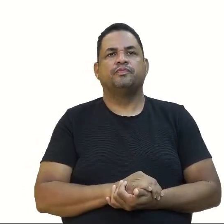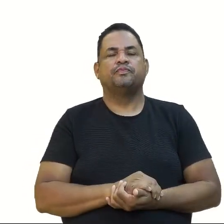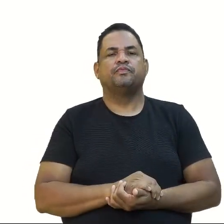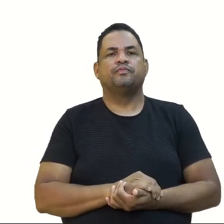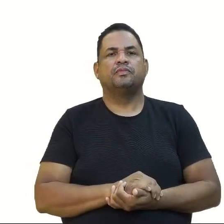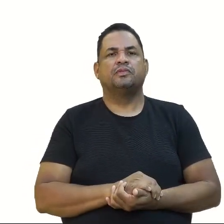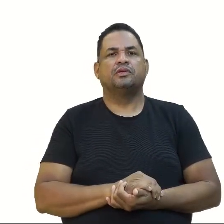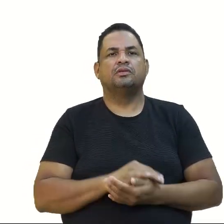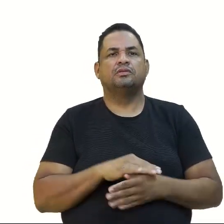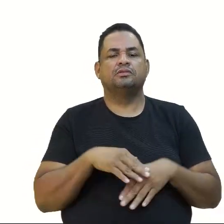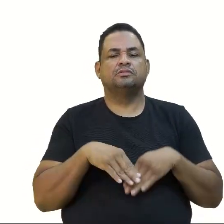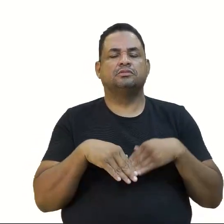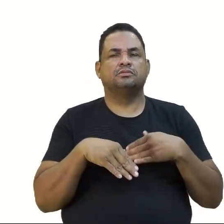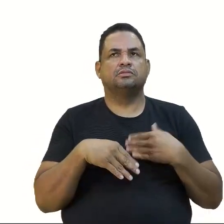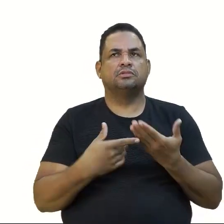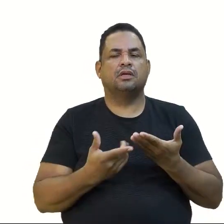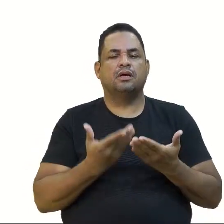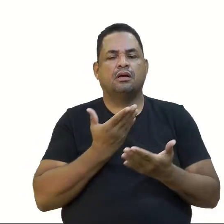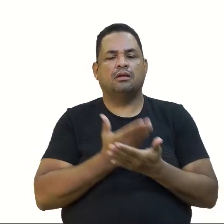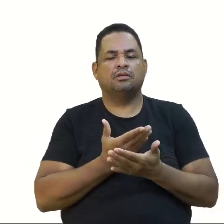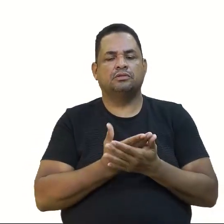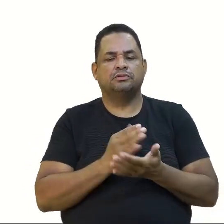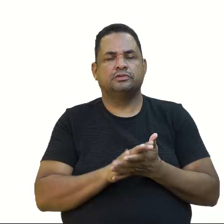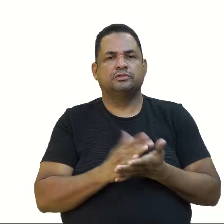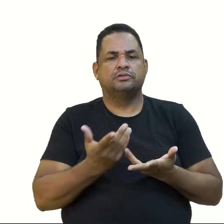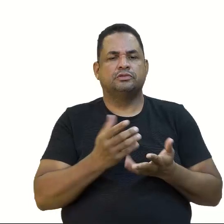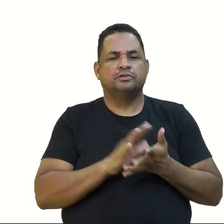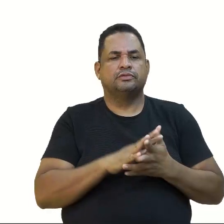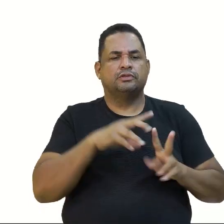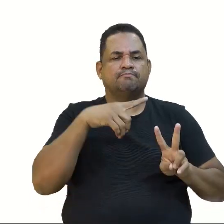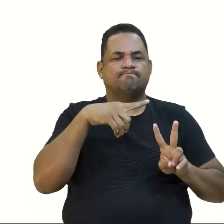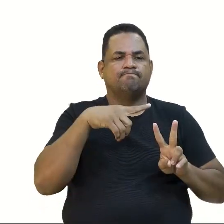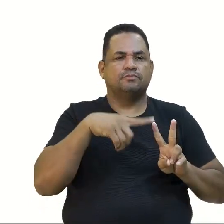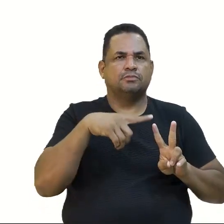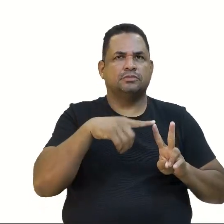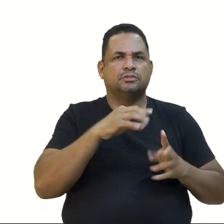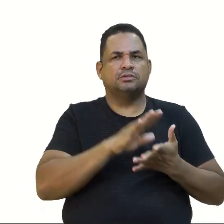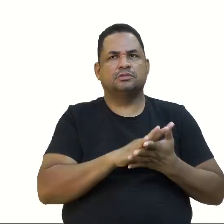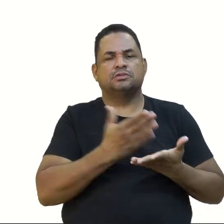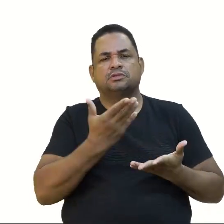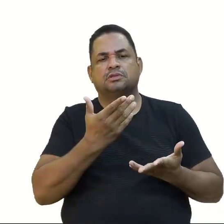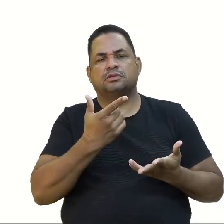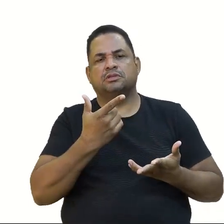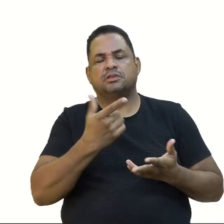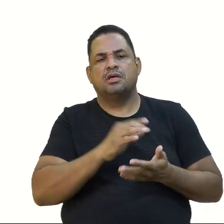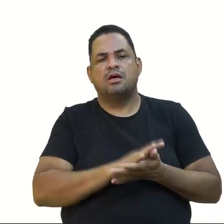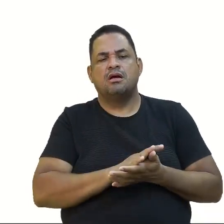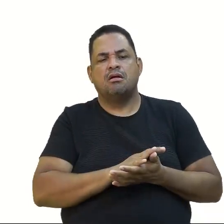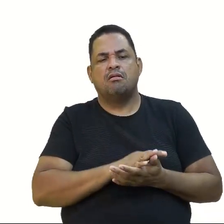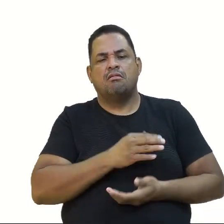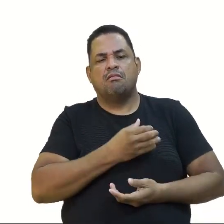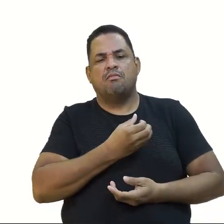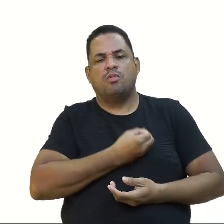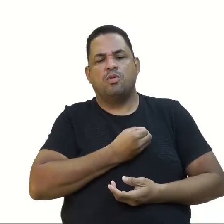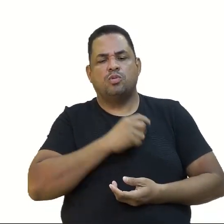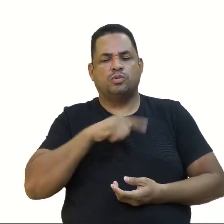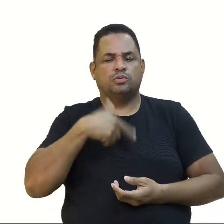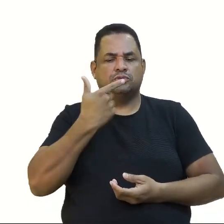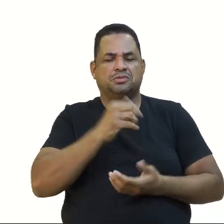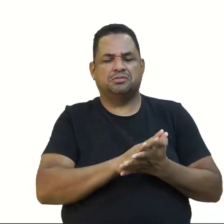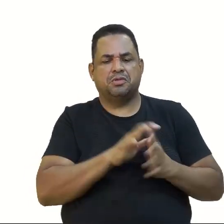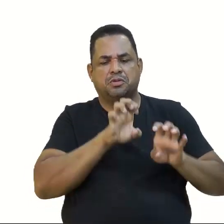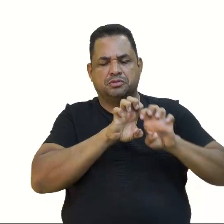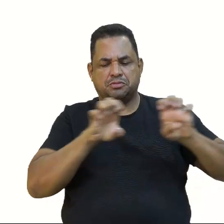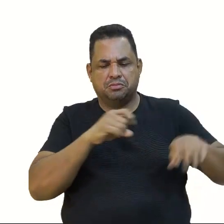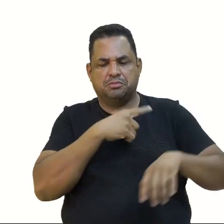nós falamos de potenciação, radiciação, falamos de equação do primeiro e equação do segundo grau. E